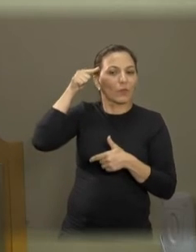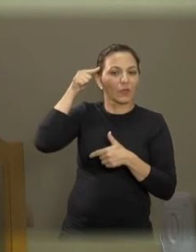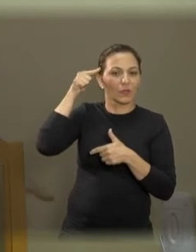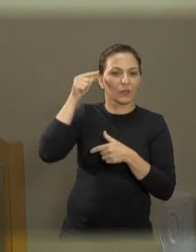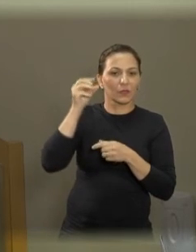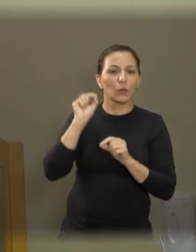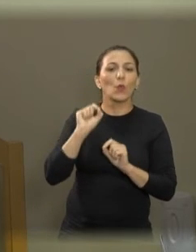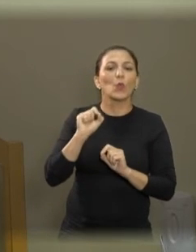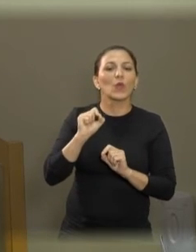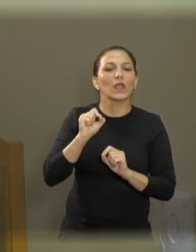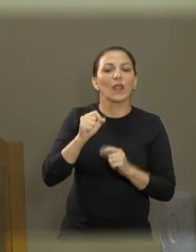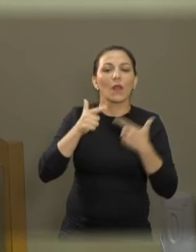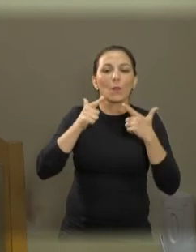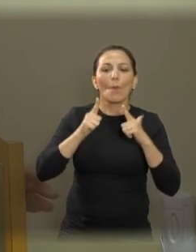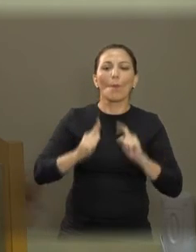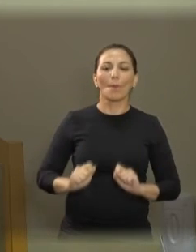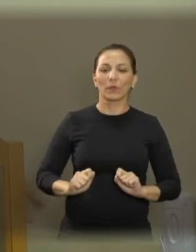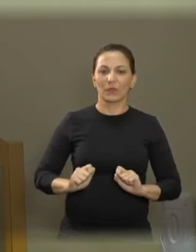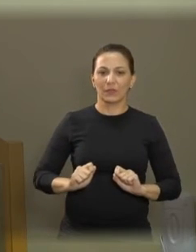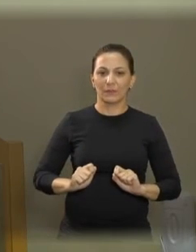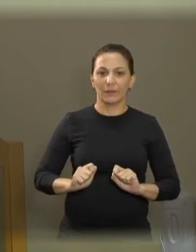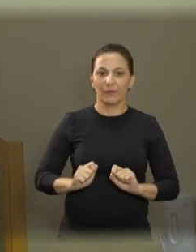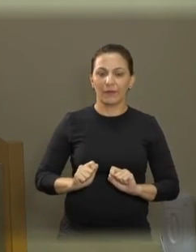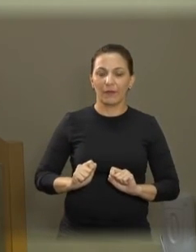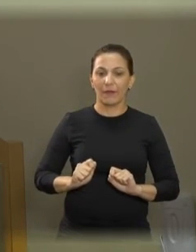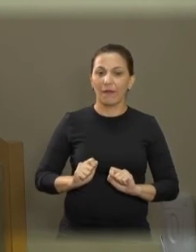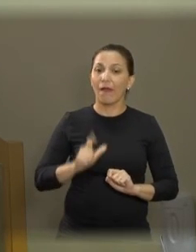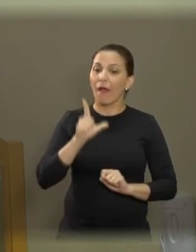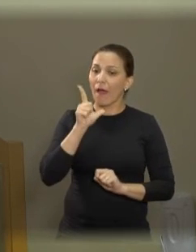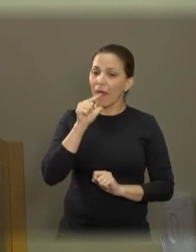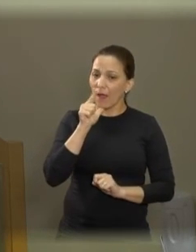Com o que se limpa? Água.